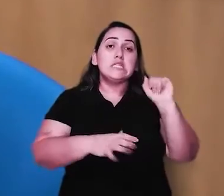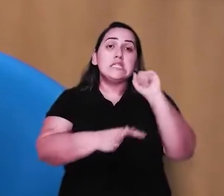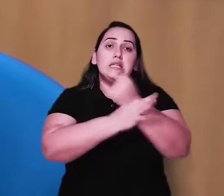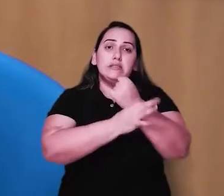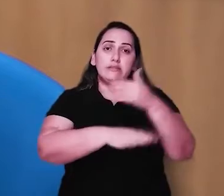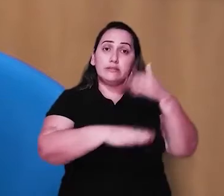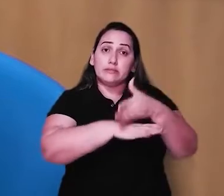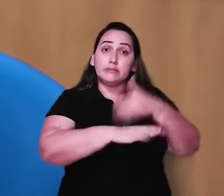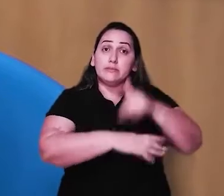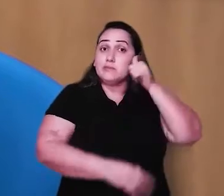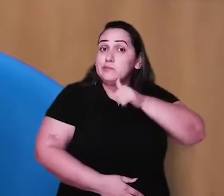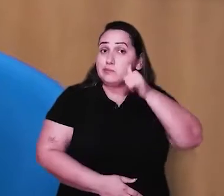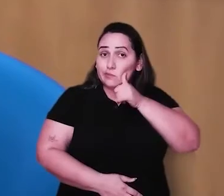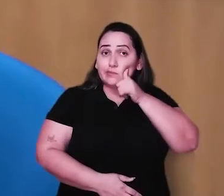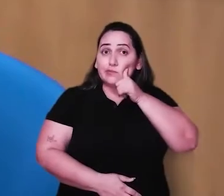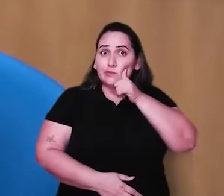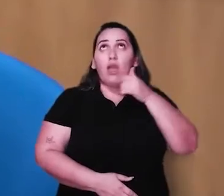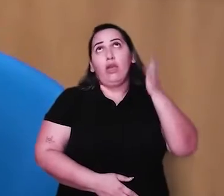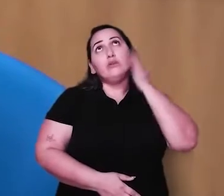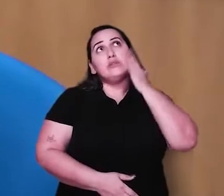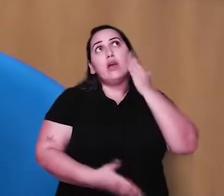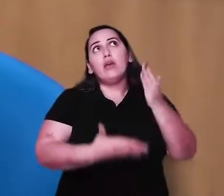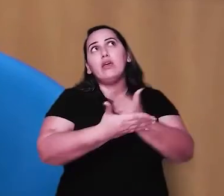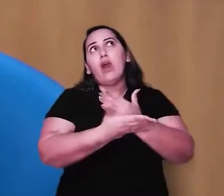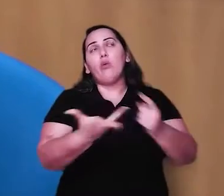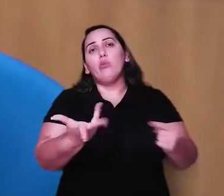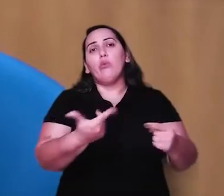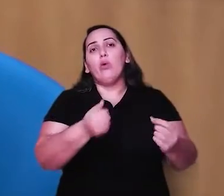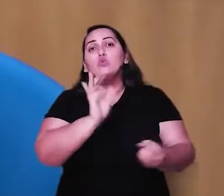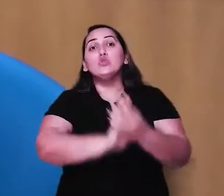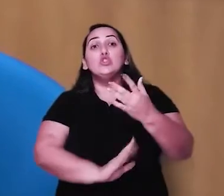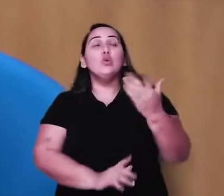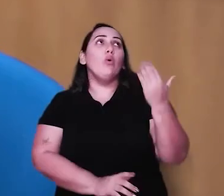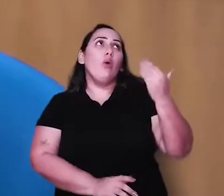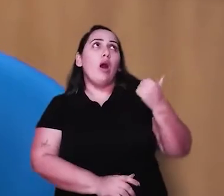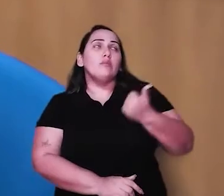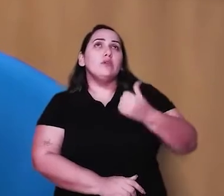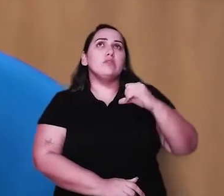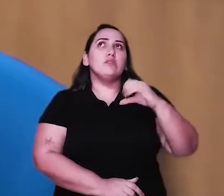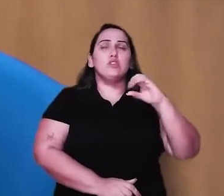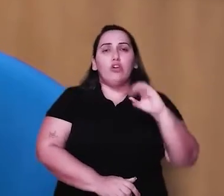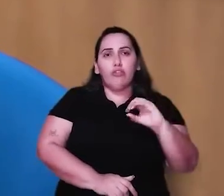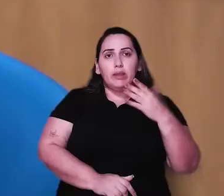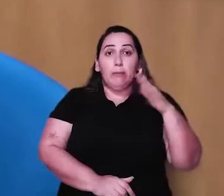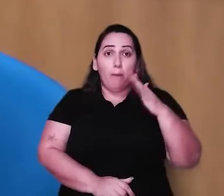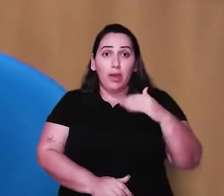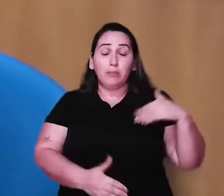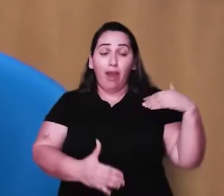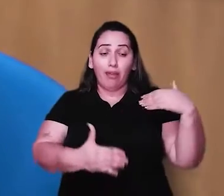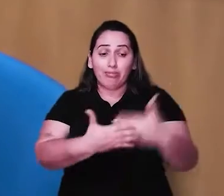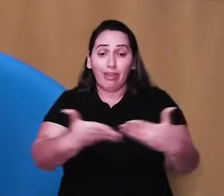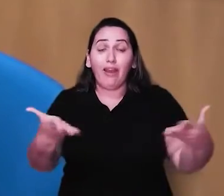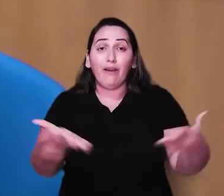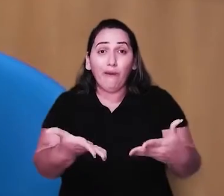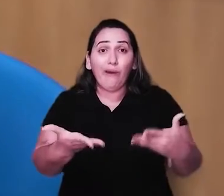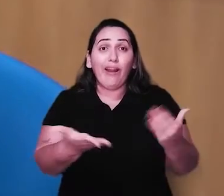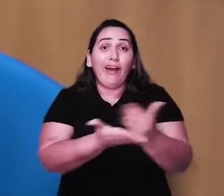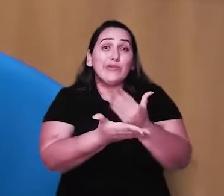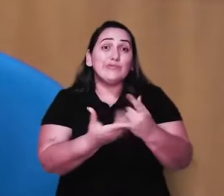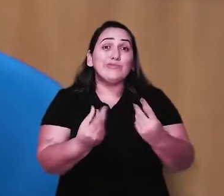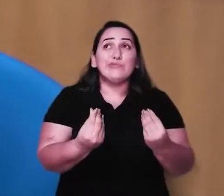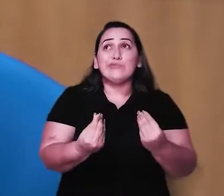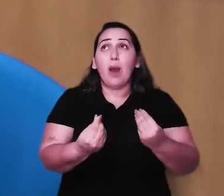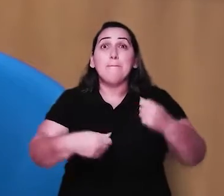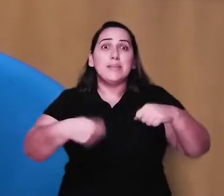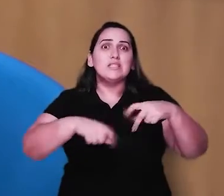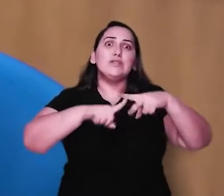das mulheres na política. Então, isso vem desde a década de 90 e tem se aprimorado com o passar dos anos, até agora, recentemente,